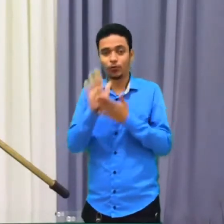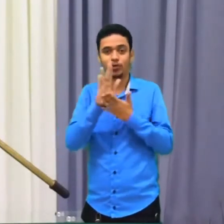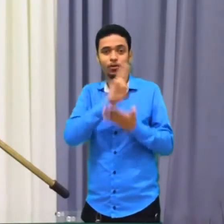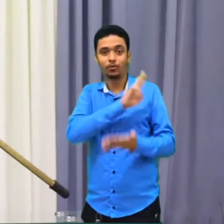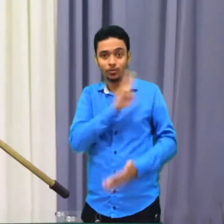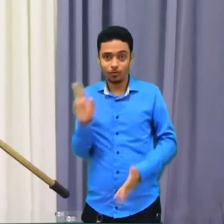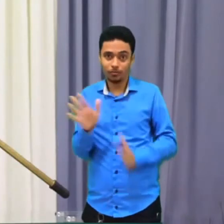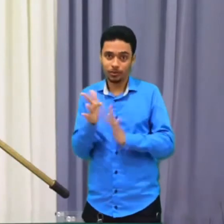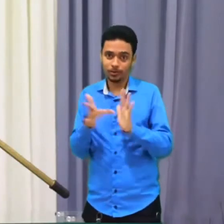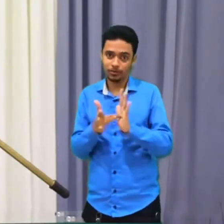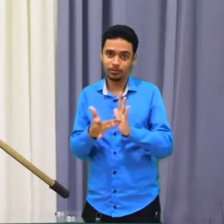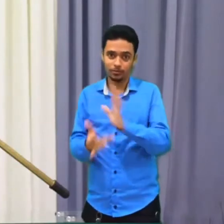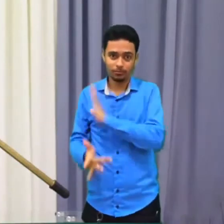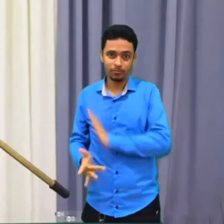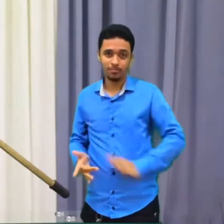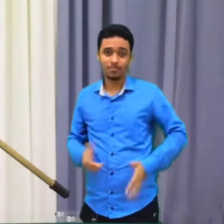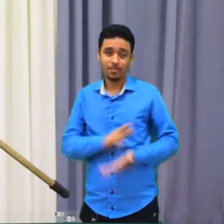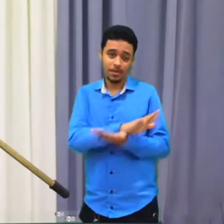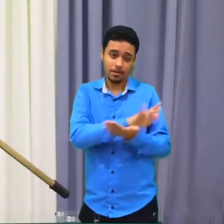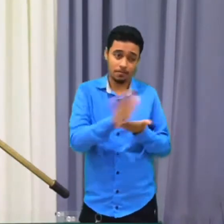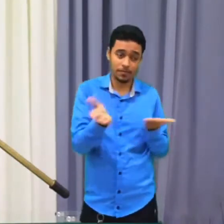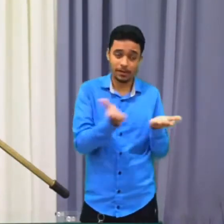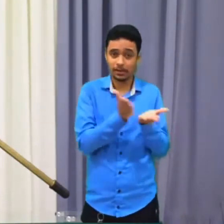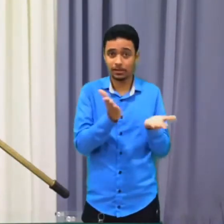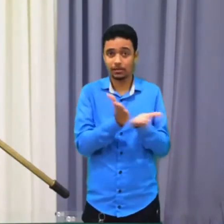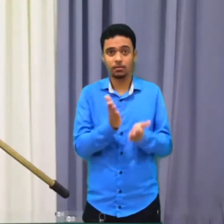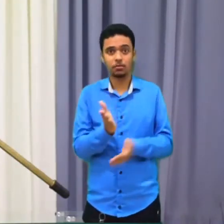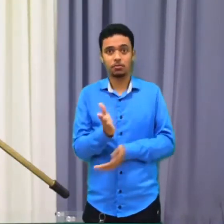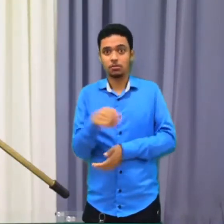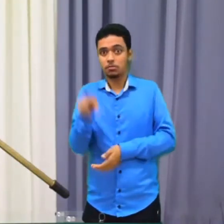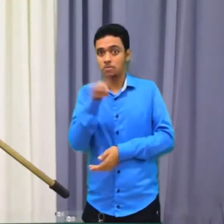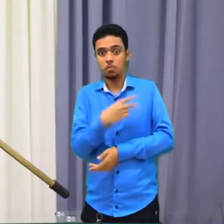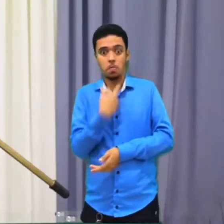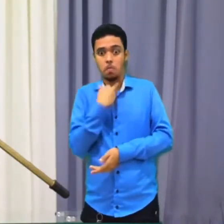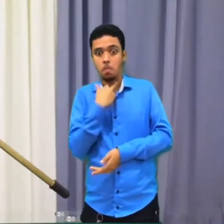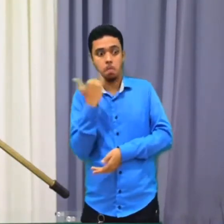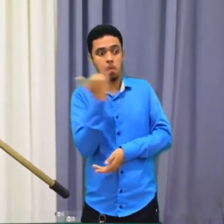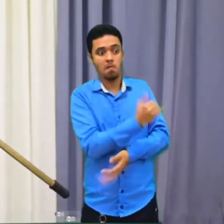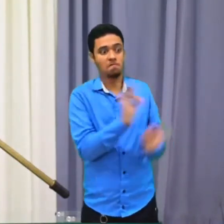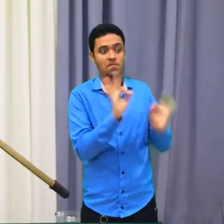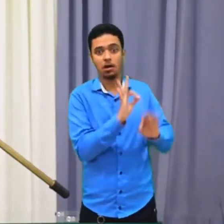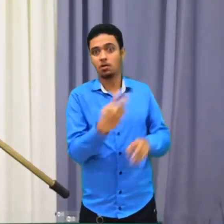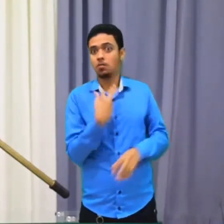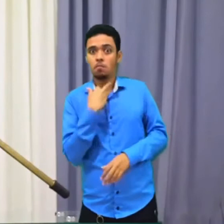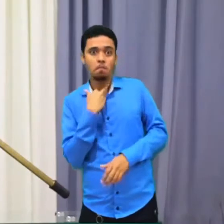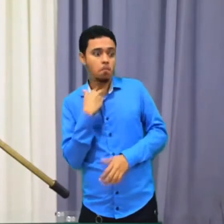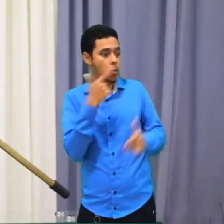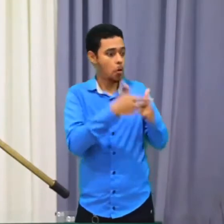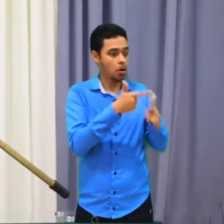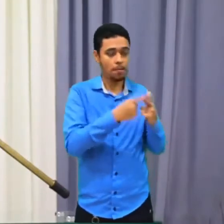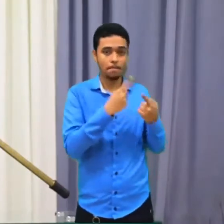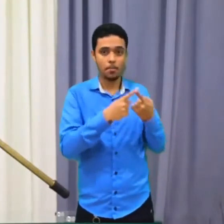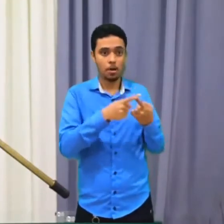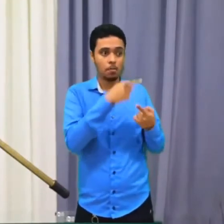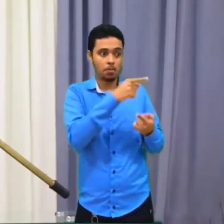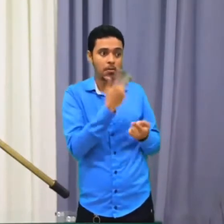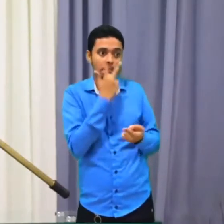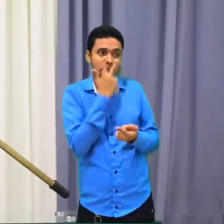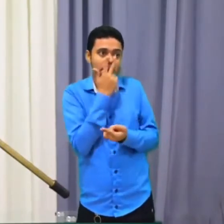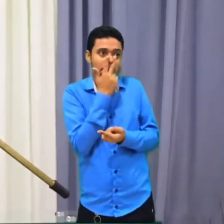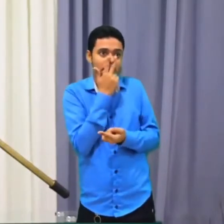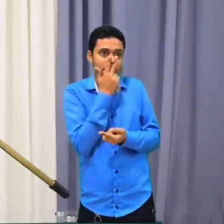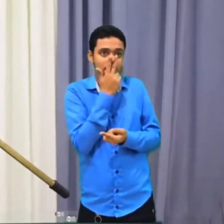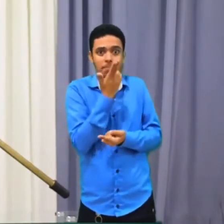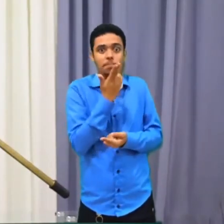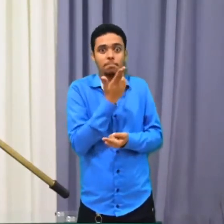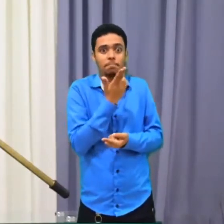Há tantos crentes, meus irmãos, que você não pode dizer nada para ele, não pode chamar a sua atenção que ele é de cristal, ele já está